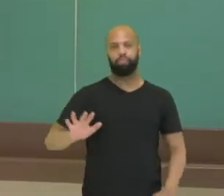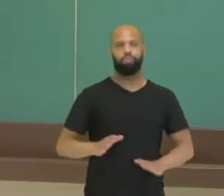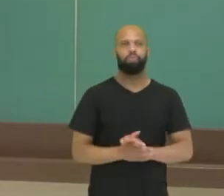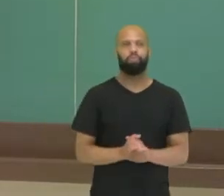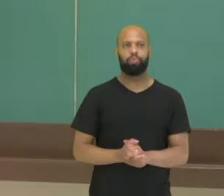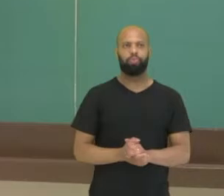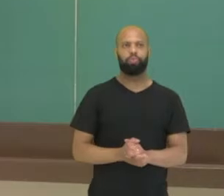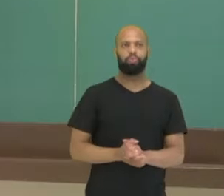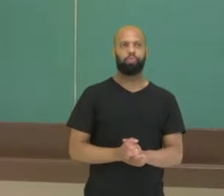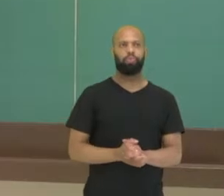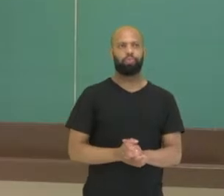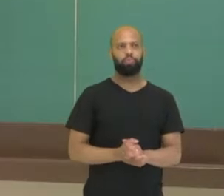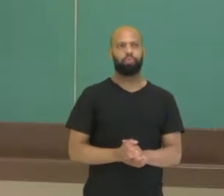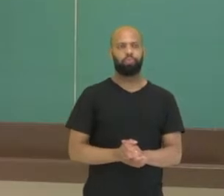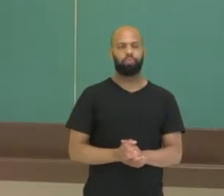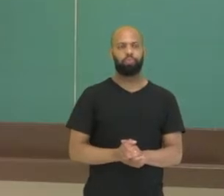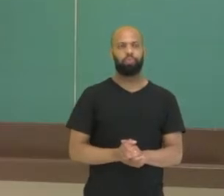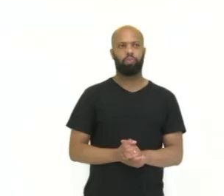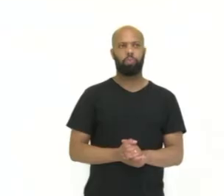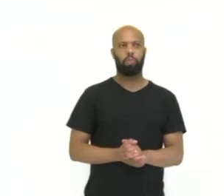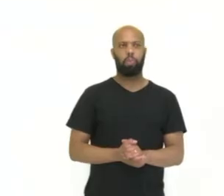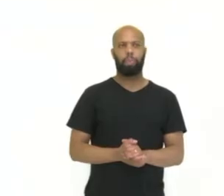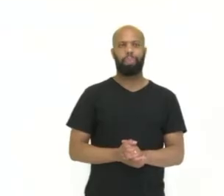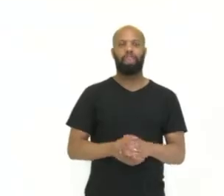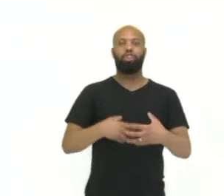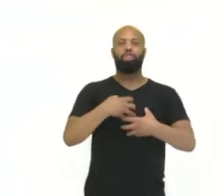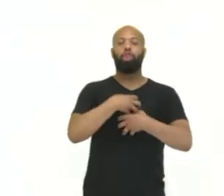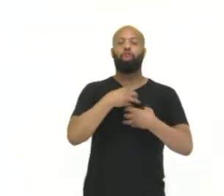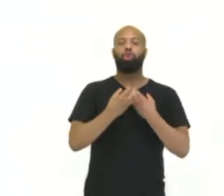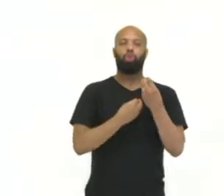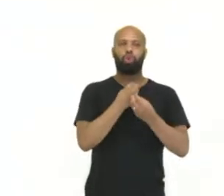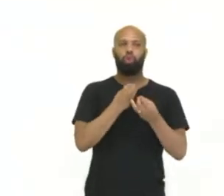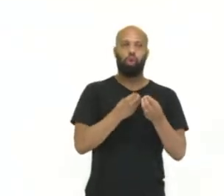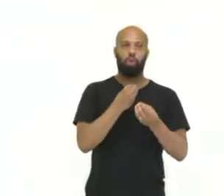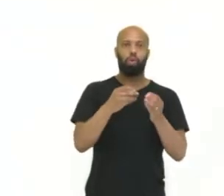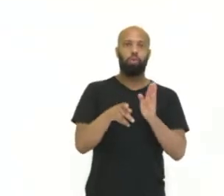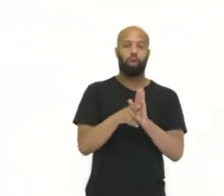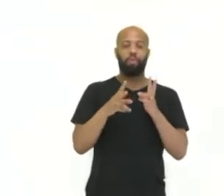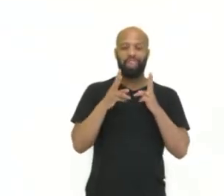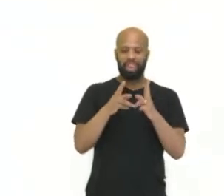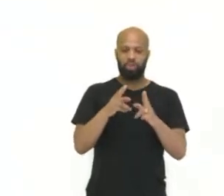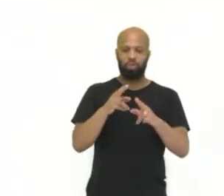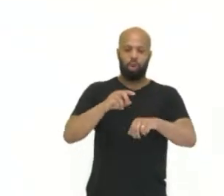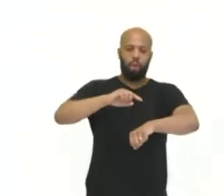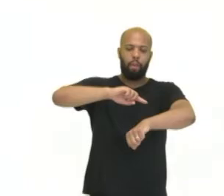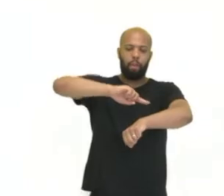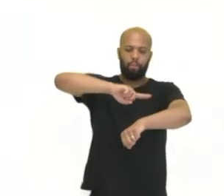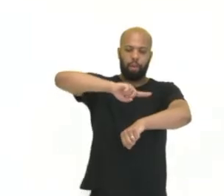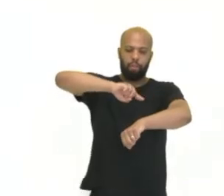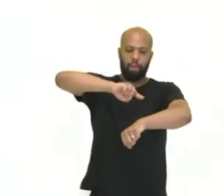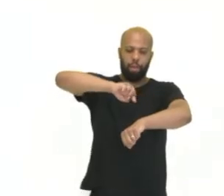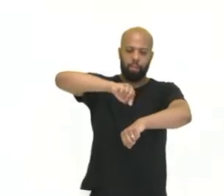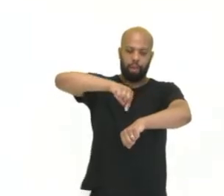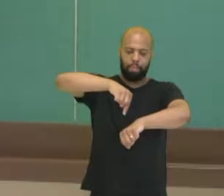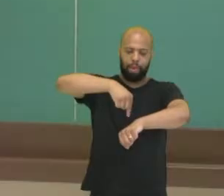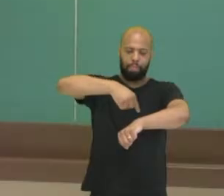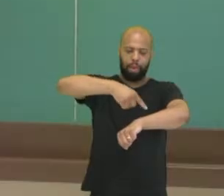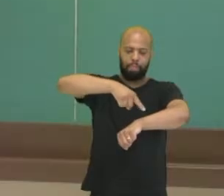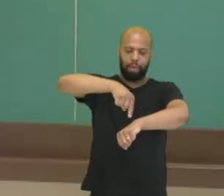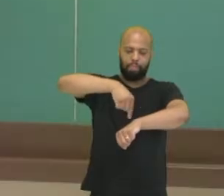né? No sentido horário, sentido do relógio, sentido dos ponteiros do relógio, sentido